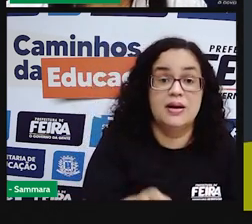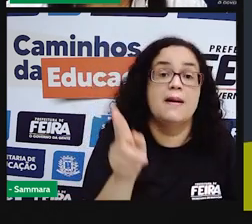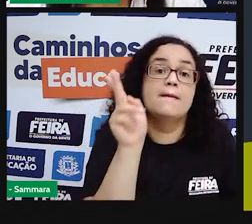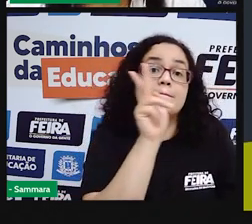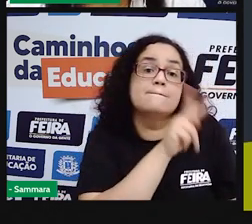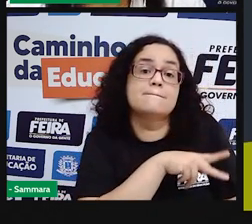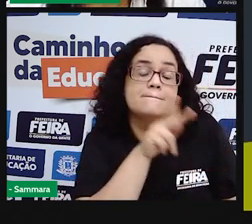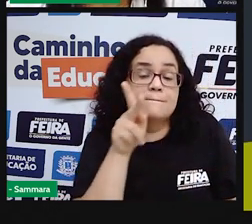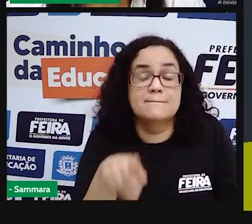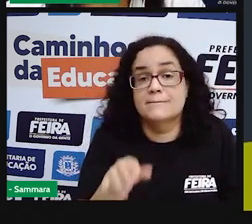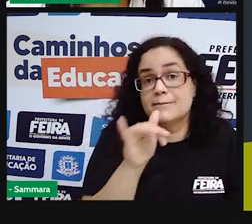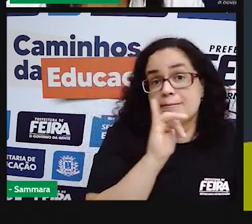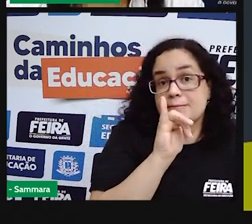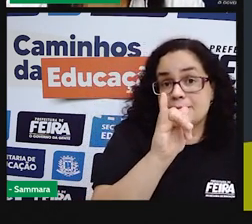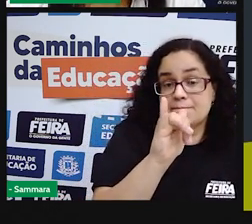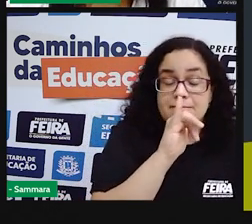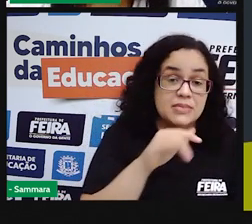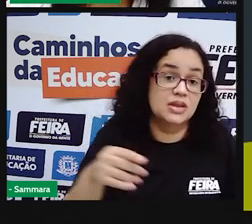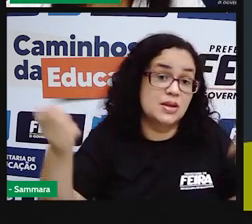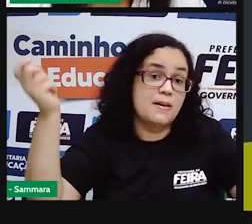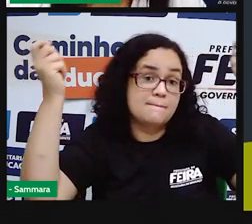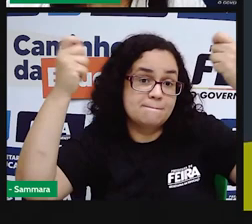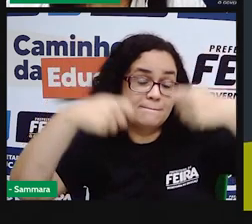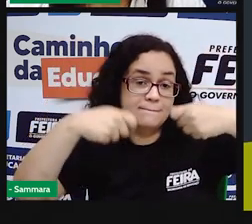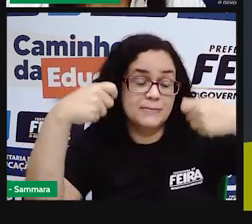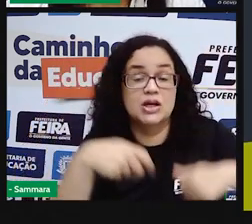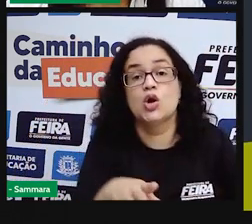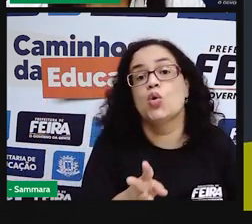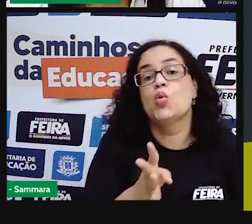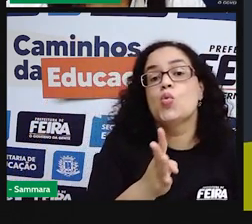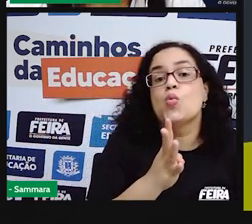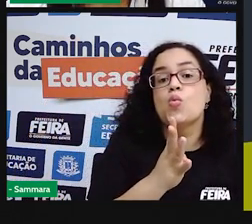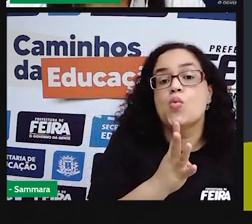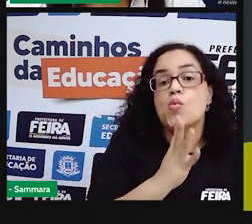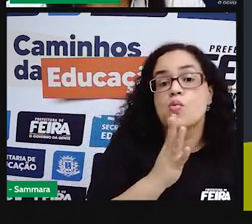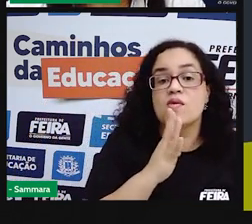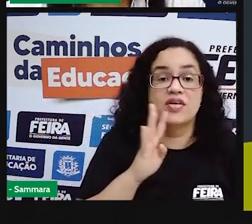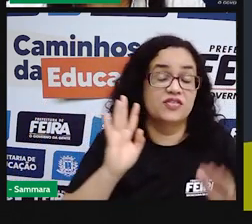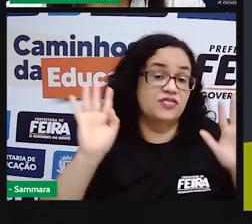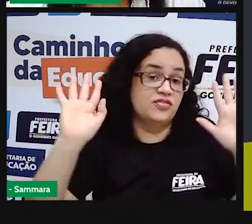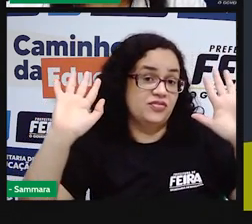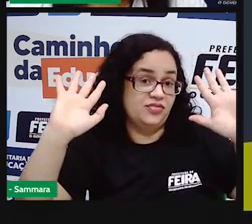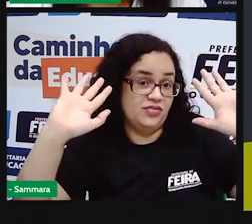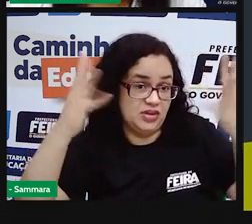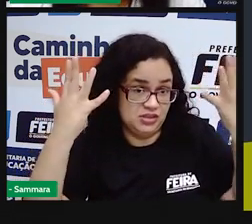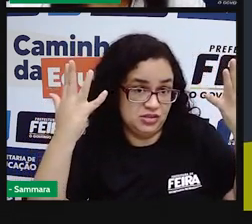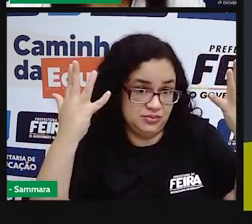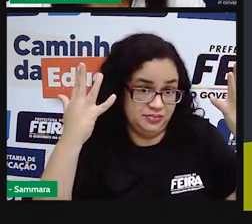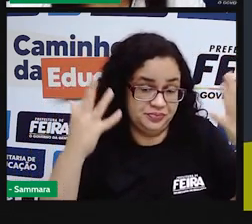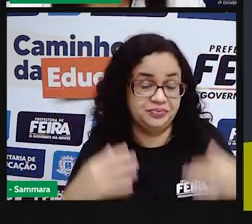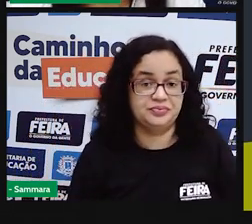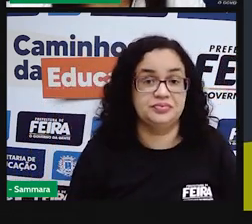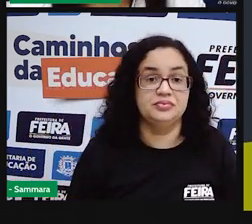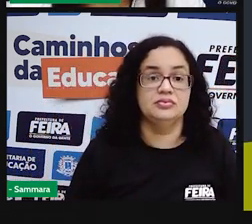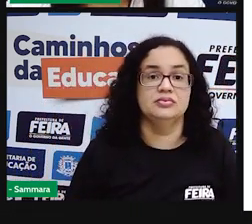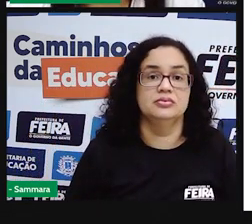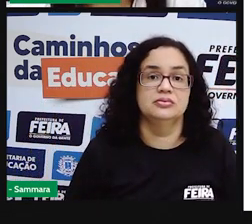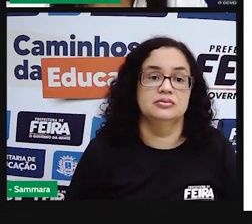as informações necessárias para conhecer sobre essa festa de tanta riqueza cultural.